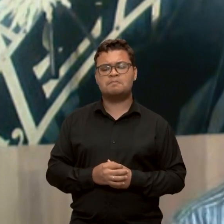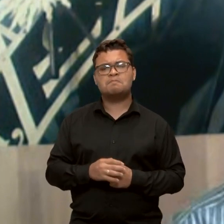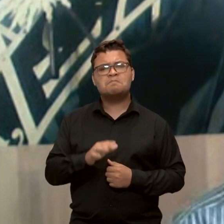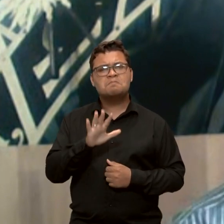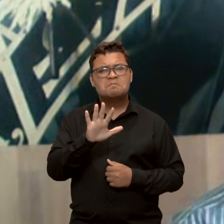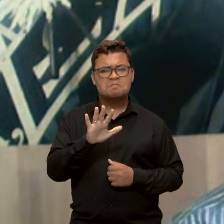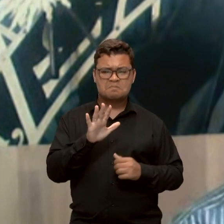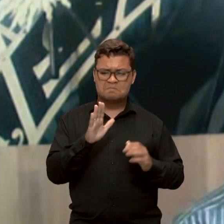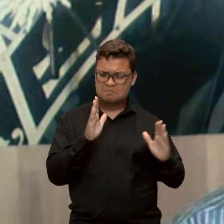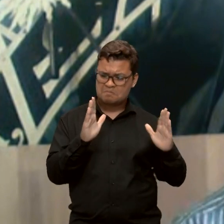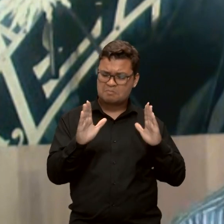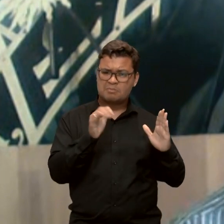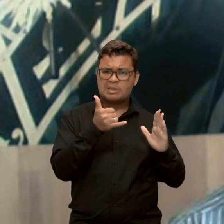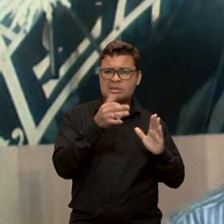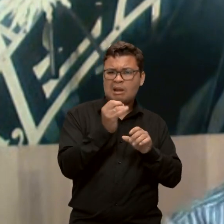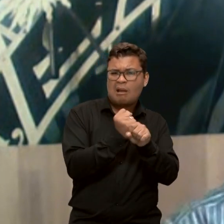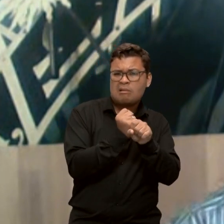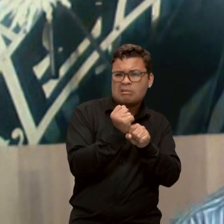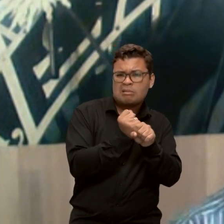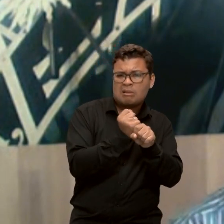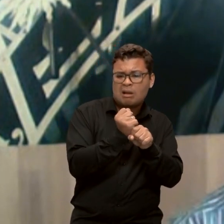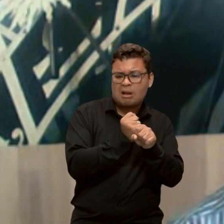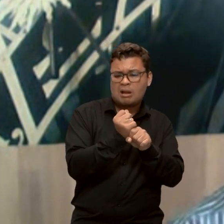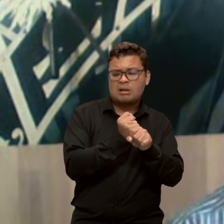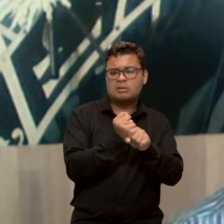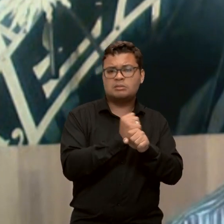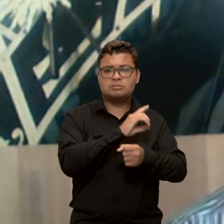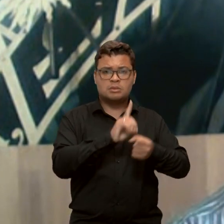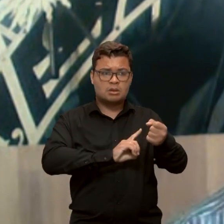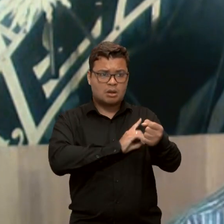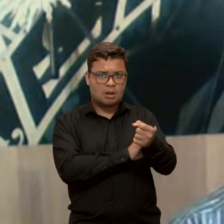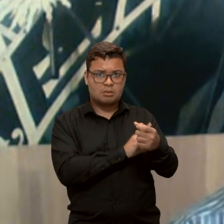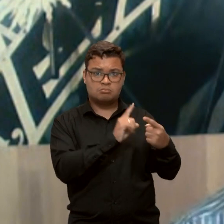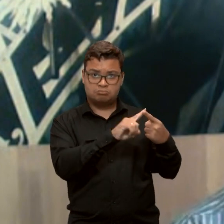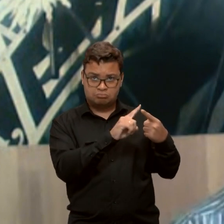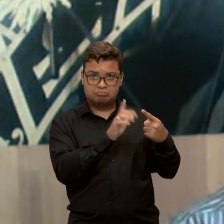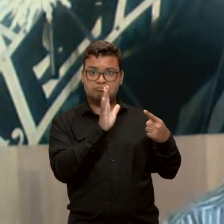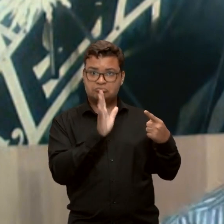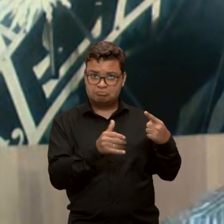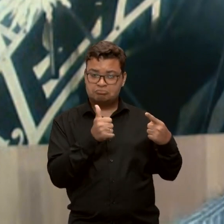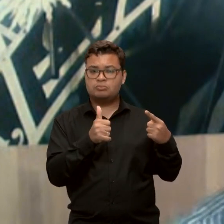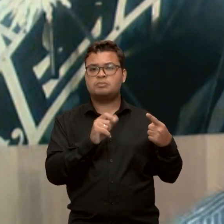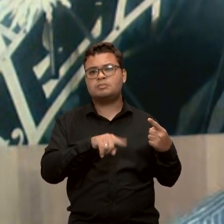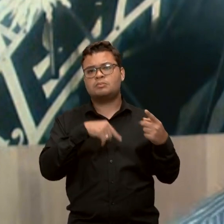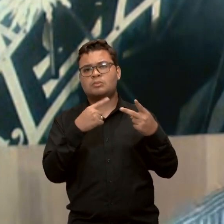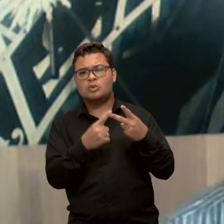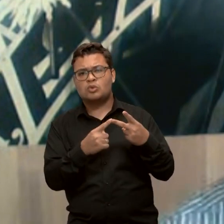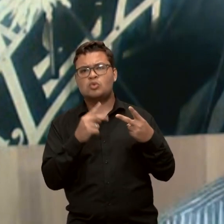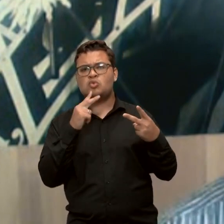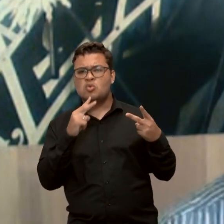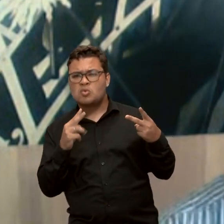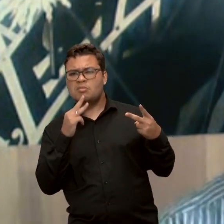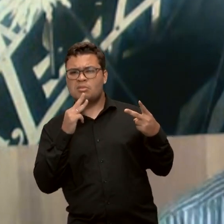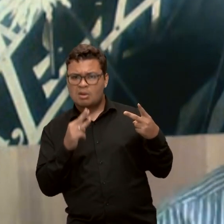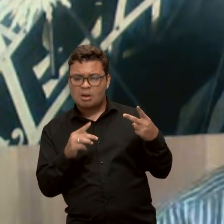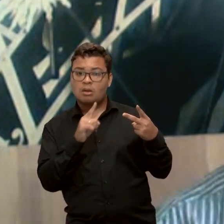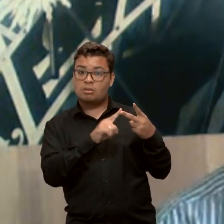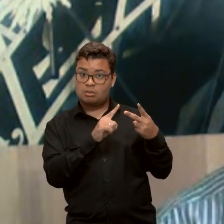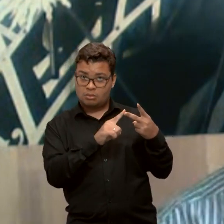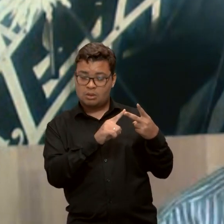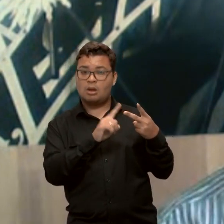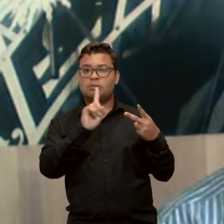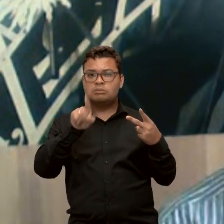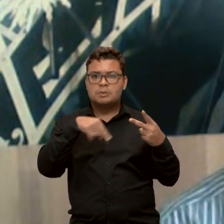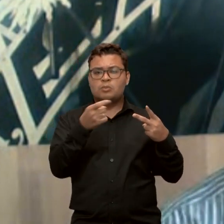imunidade contra o vírus permanente, ou seja, se eu tive dengue 1, eu vou estar protegido contra a dengue 1 por um longo período da minha vida.